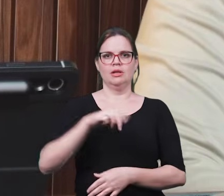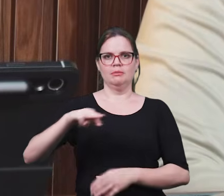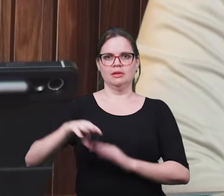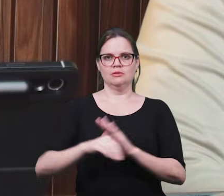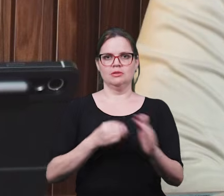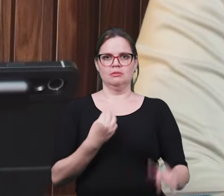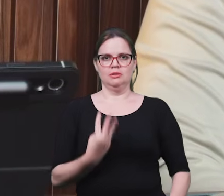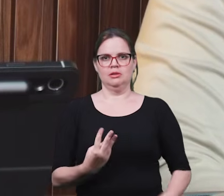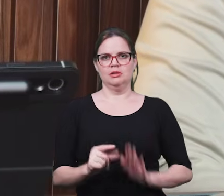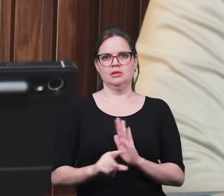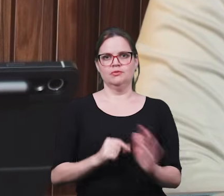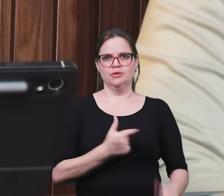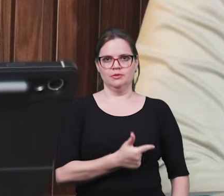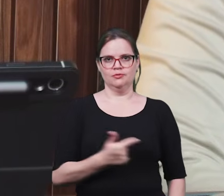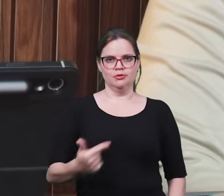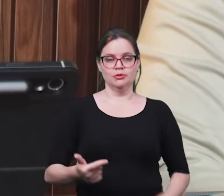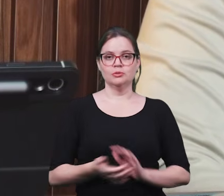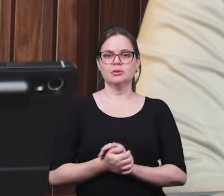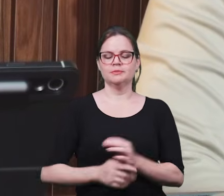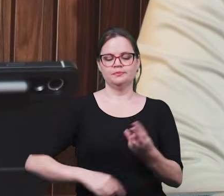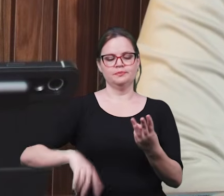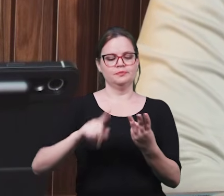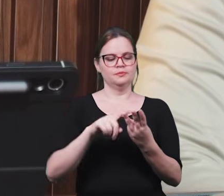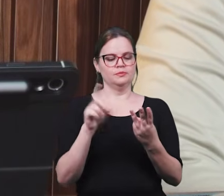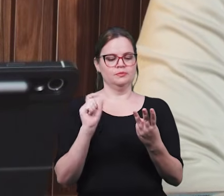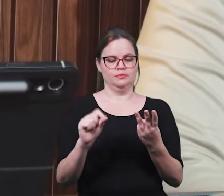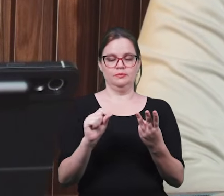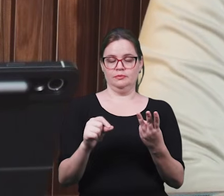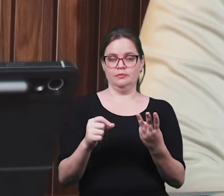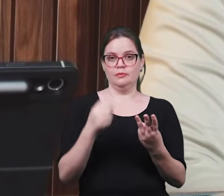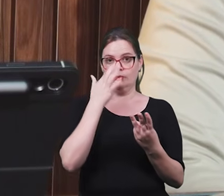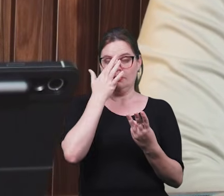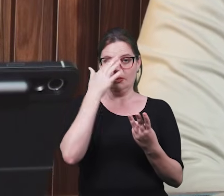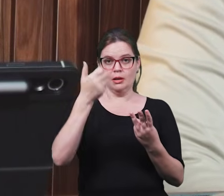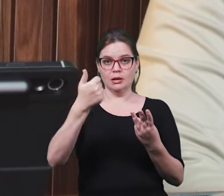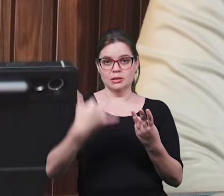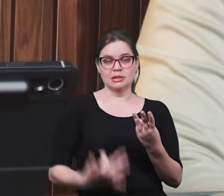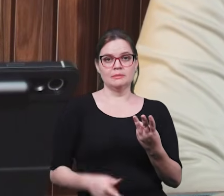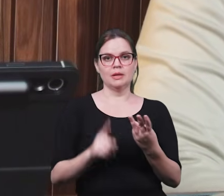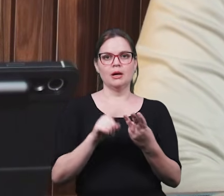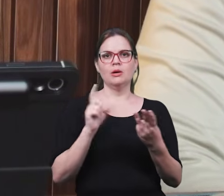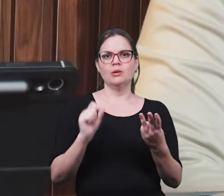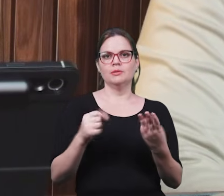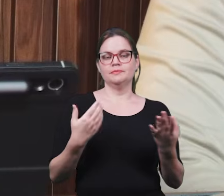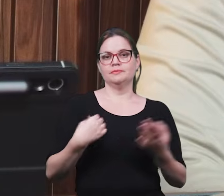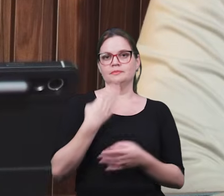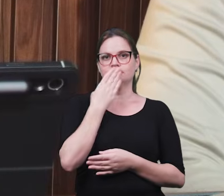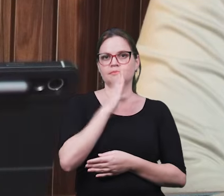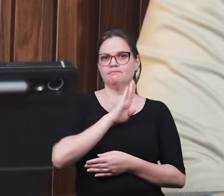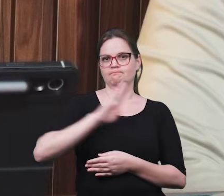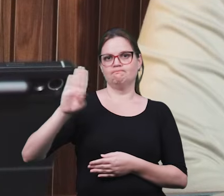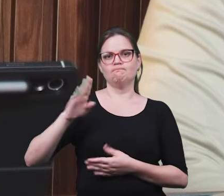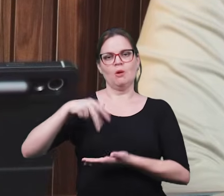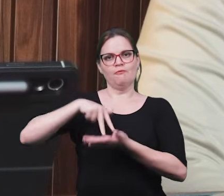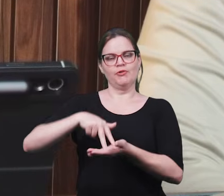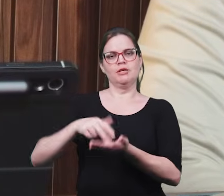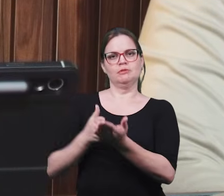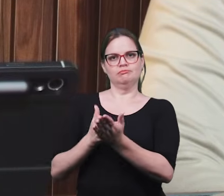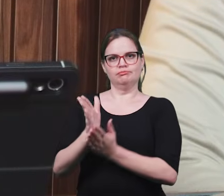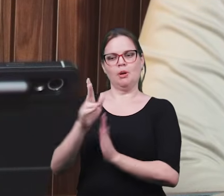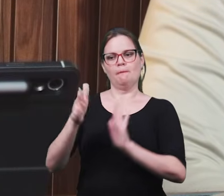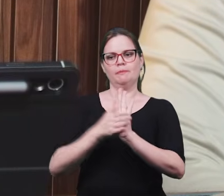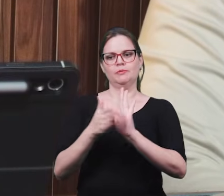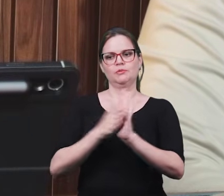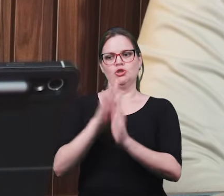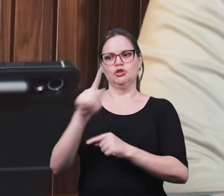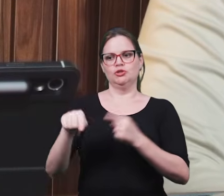capítulo 3, verso 22. E o terceiro ponto que eu gostaria de destacar aqui é o firme propósito da salvação de Deus.